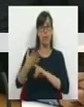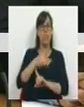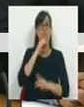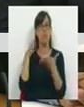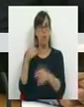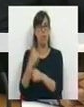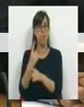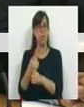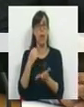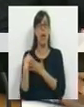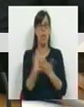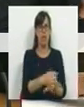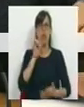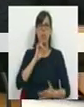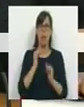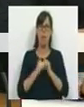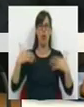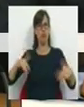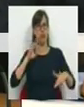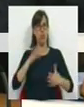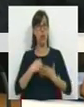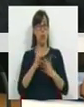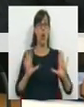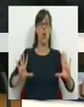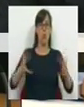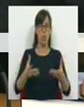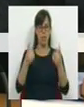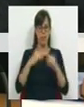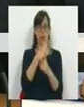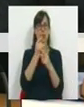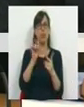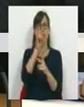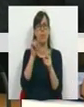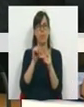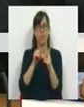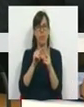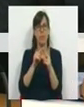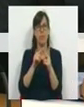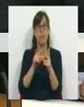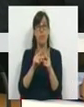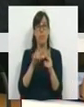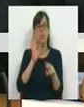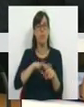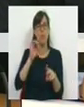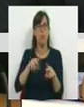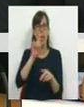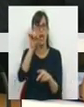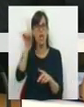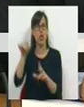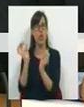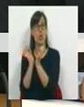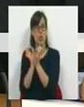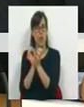poderão ter um apoio muito importante e um papel muito importante no apoio à comunidade. A segunda questão tem a ver com o adido para as questões